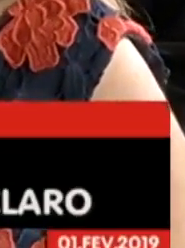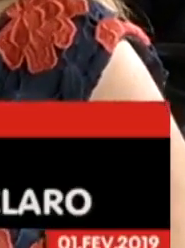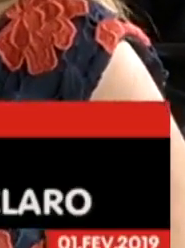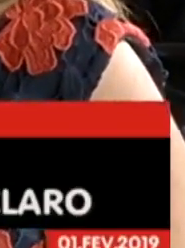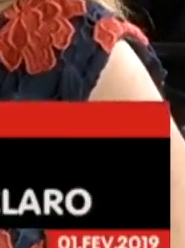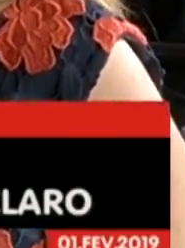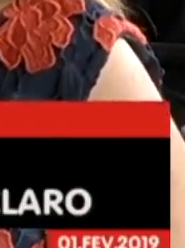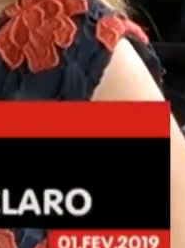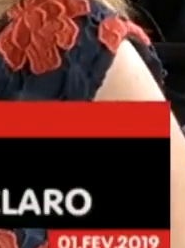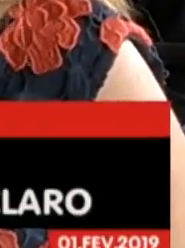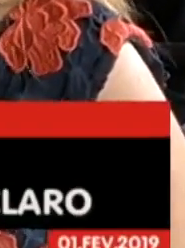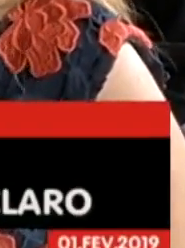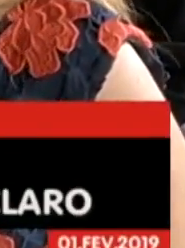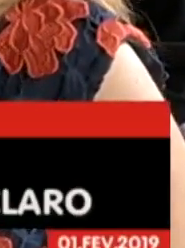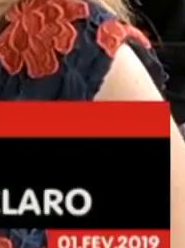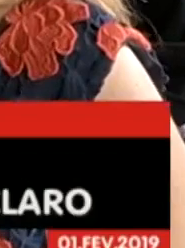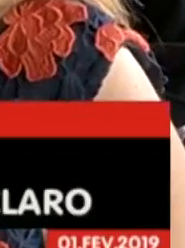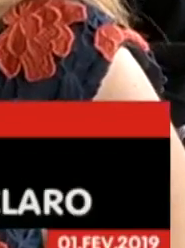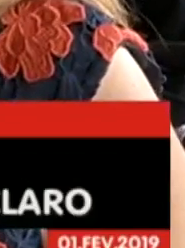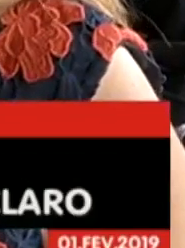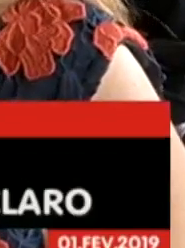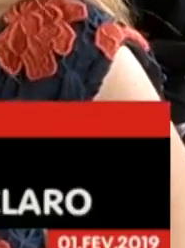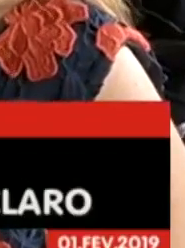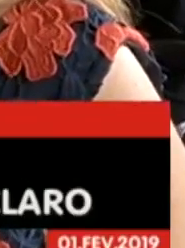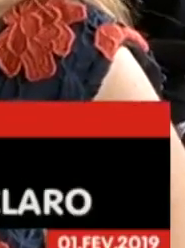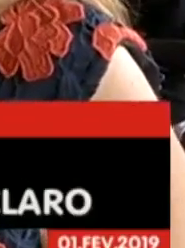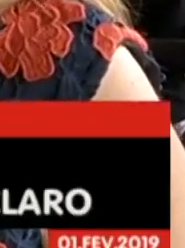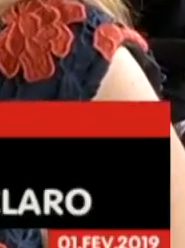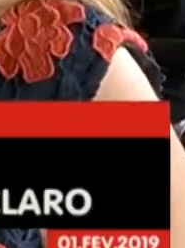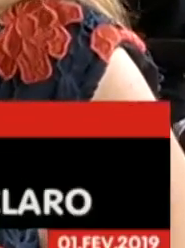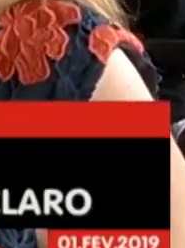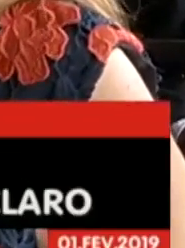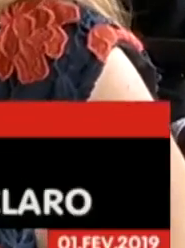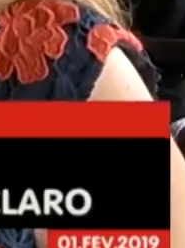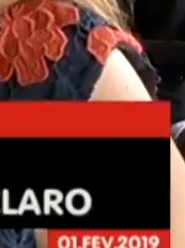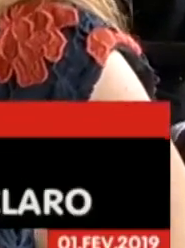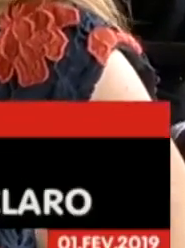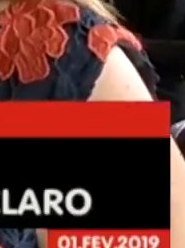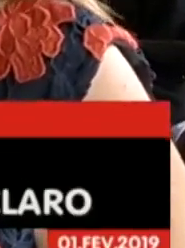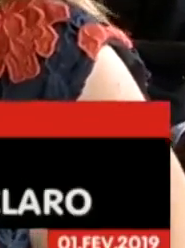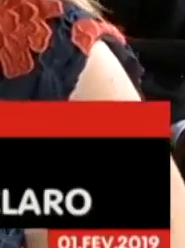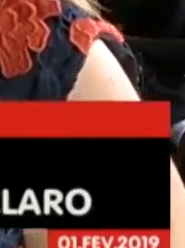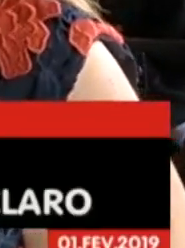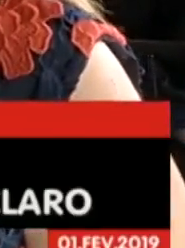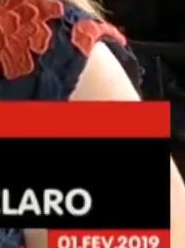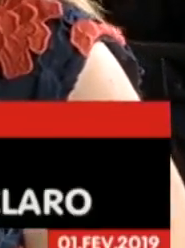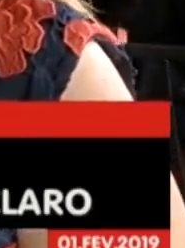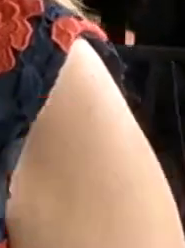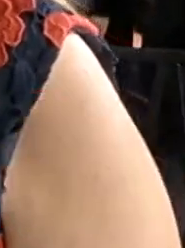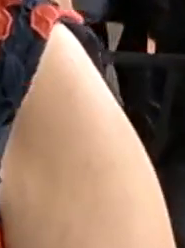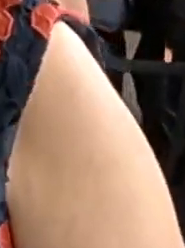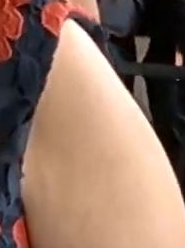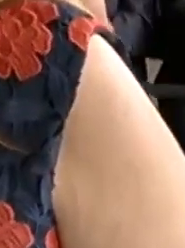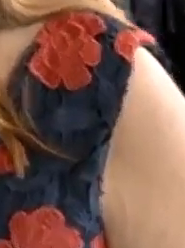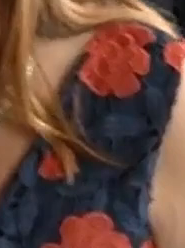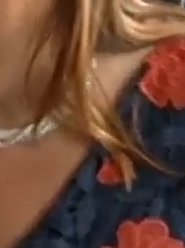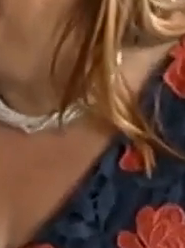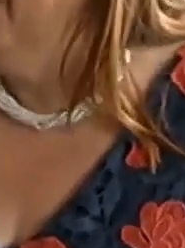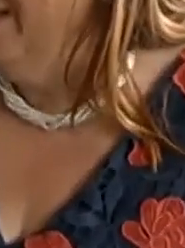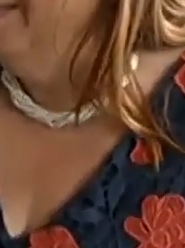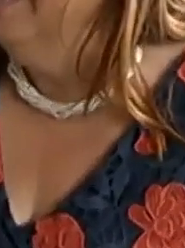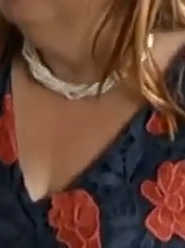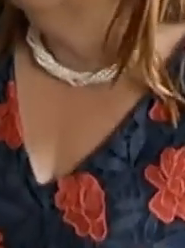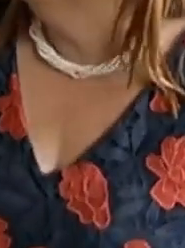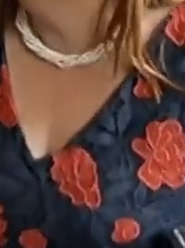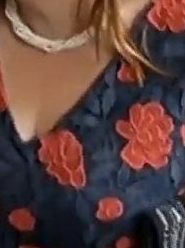essa crise, que eles pensassem um pouco na população. É isso. Ok. Obrigado, bom trabalho,